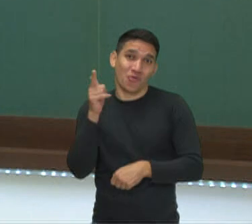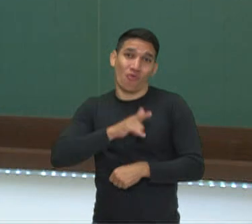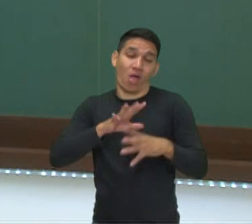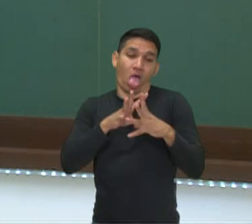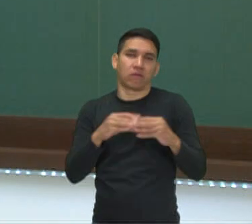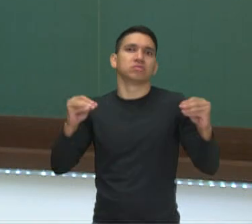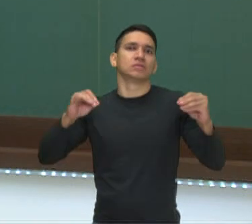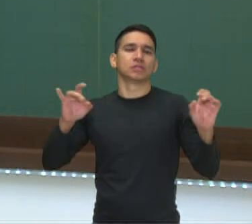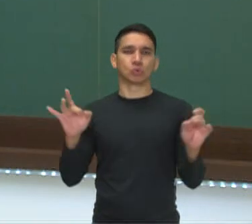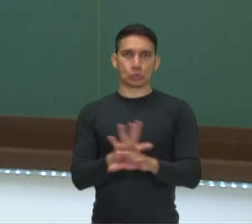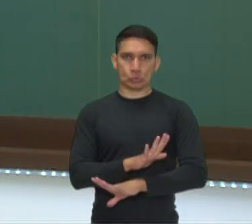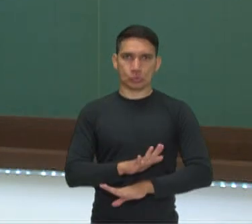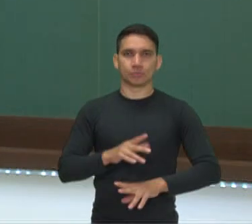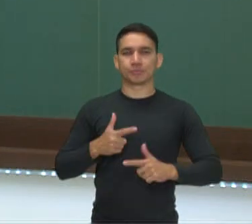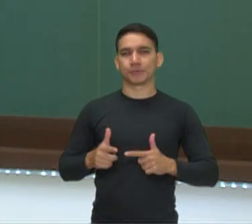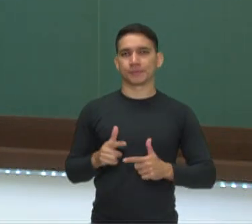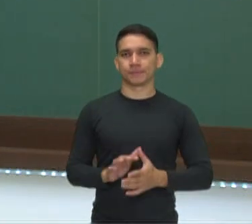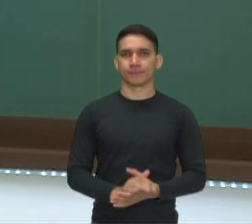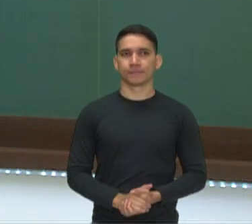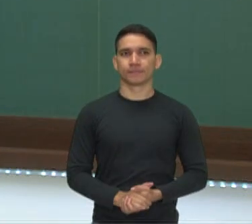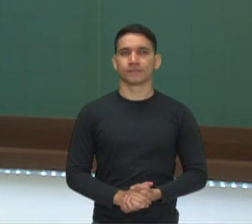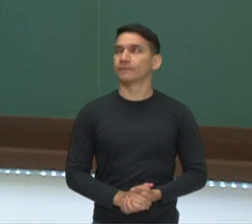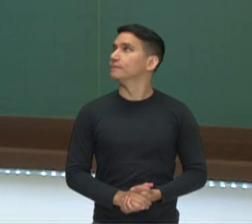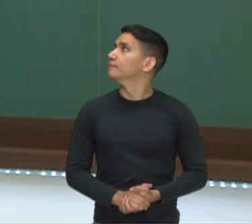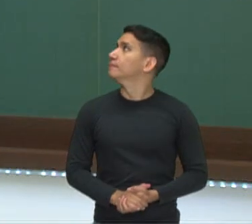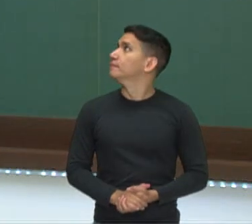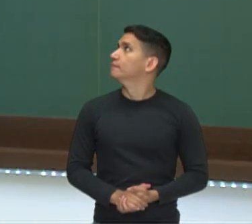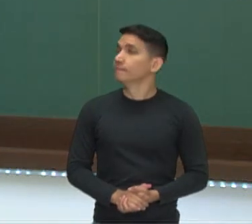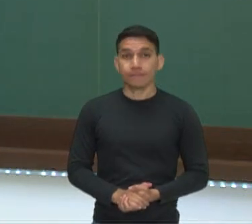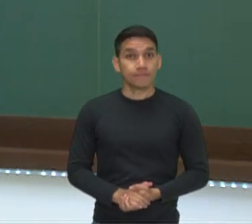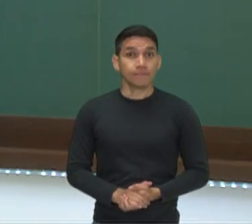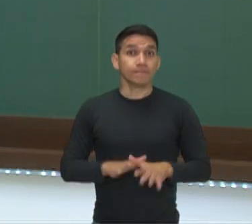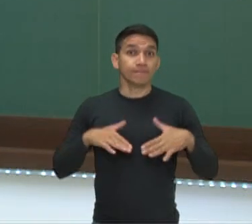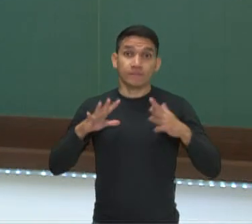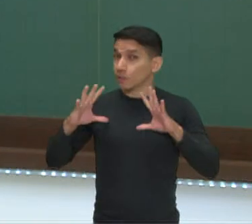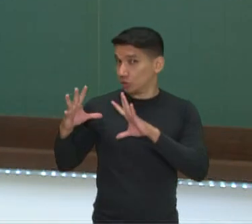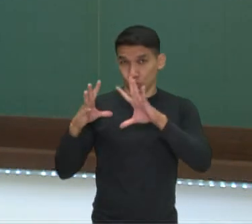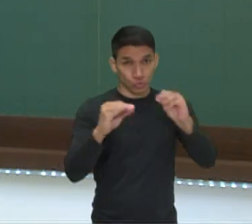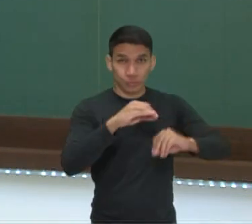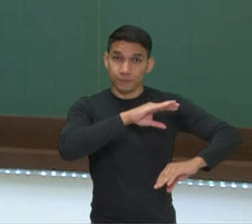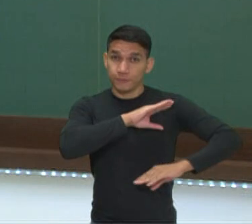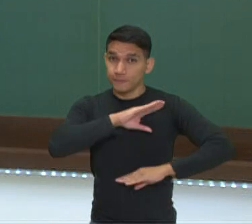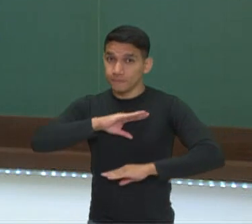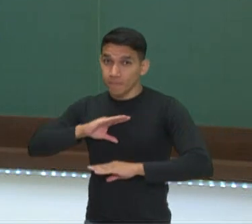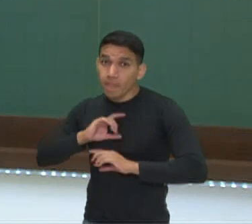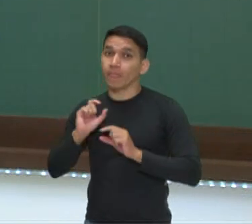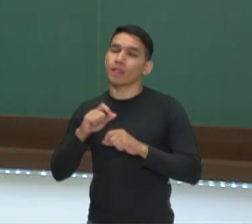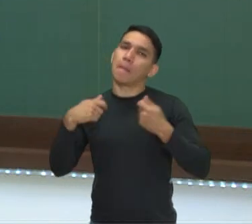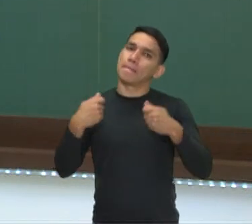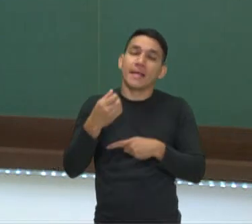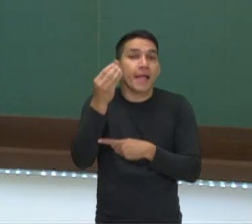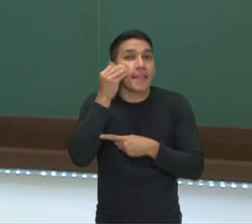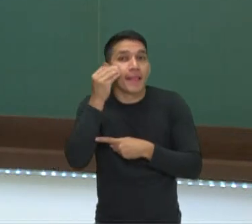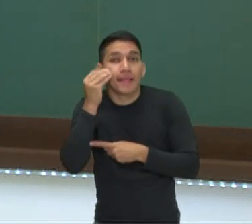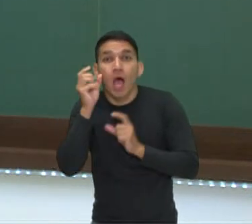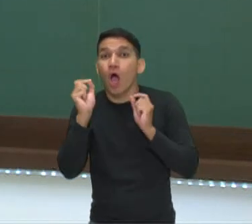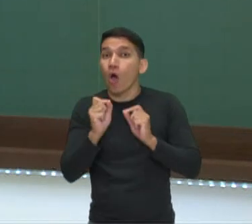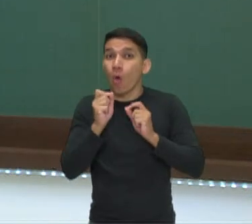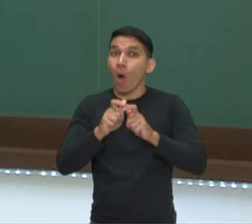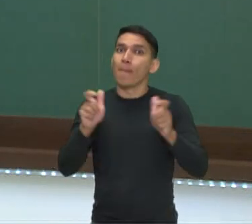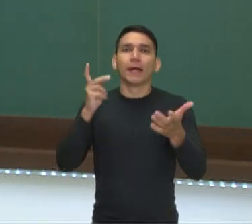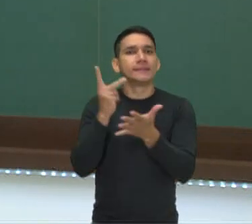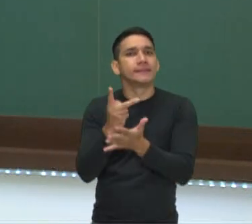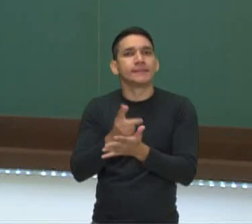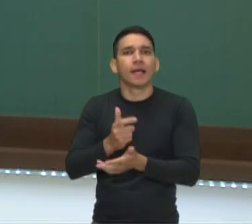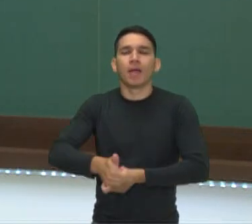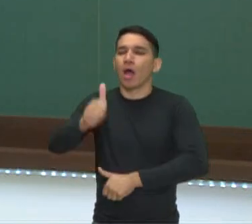tratar definitivamente esse problema. Em todos os casos, né, a gente deve tentar aumentar sempre